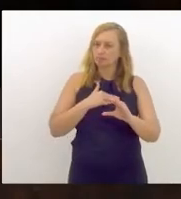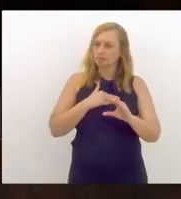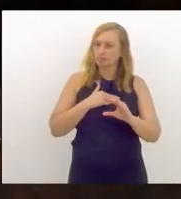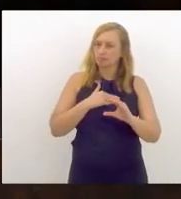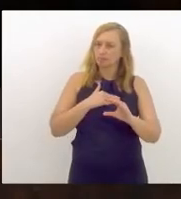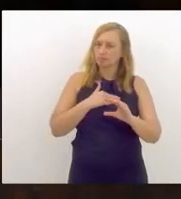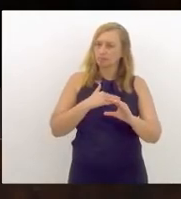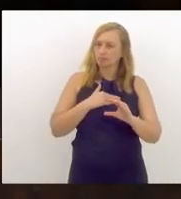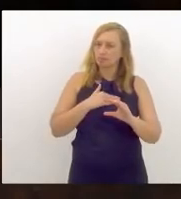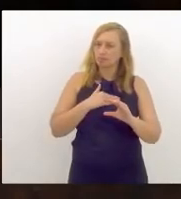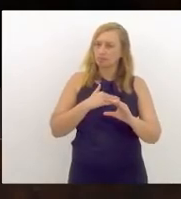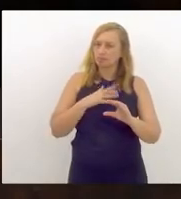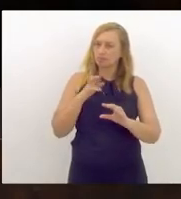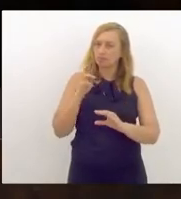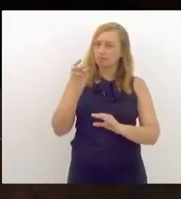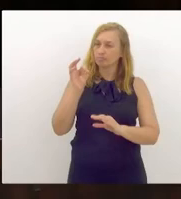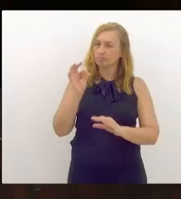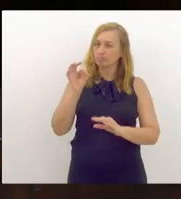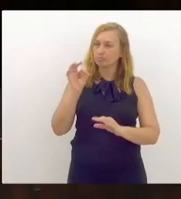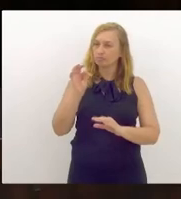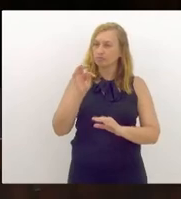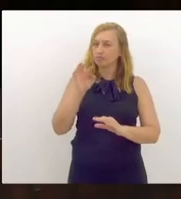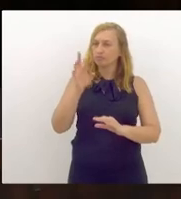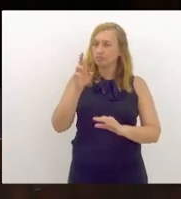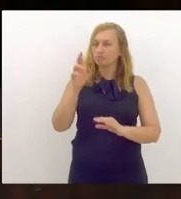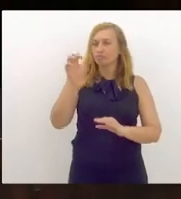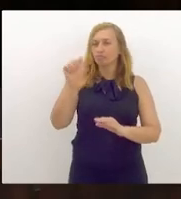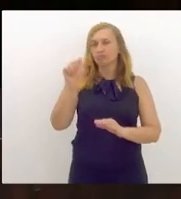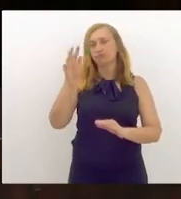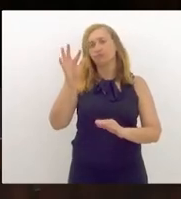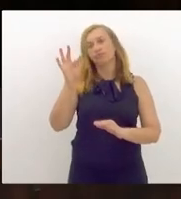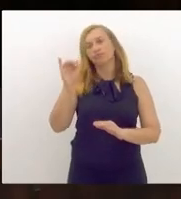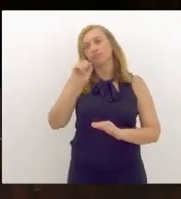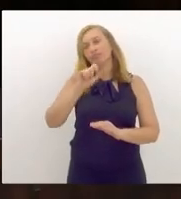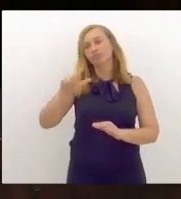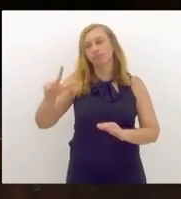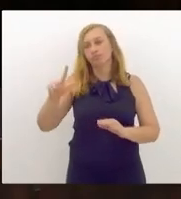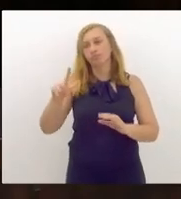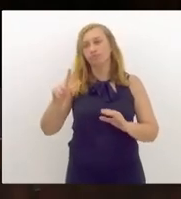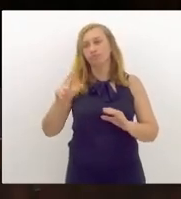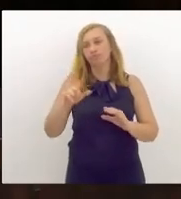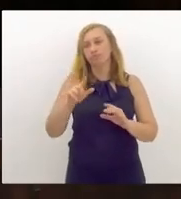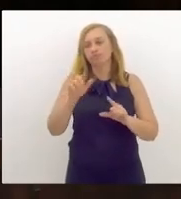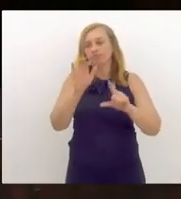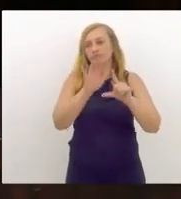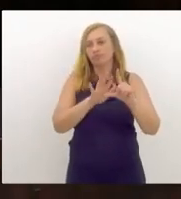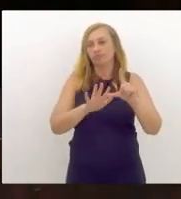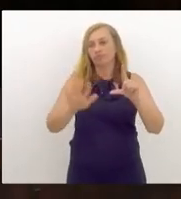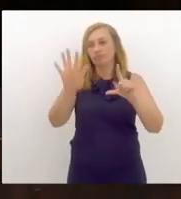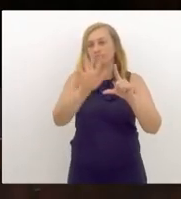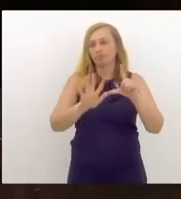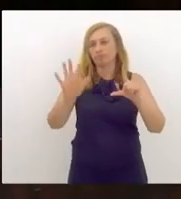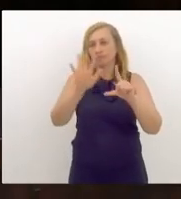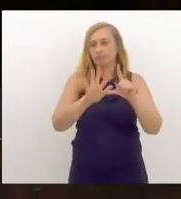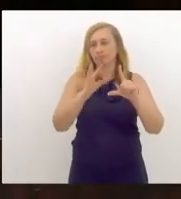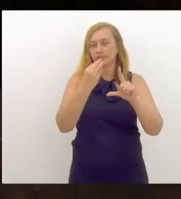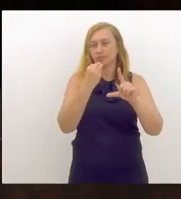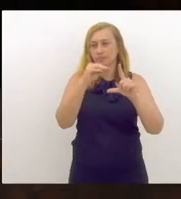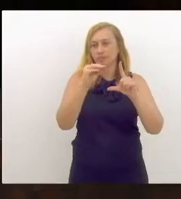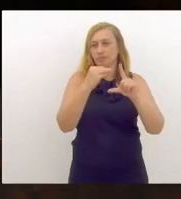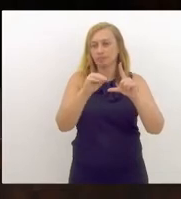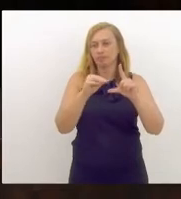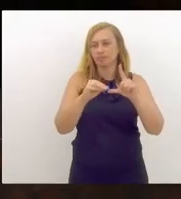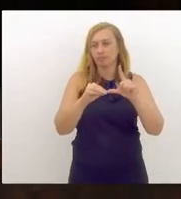por o Rafael tem o contato direitinho Se me enviar e-mail digital este relatório eu me